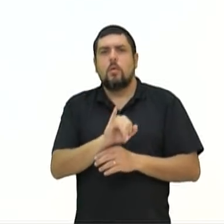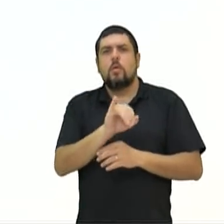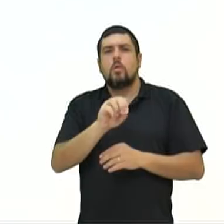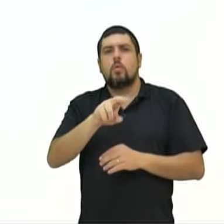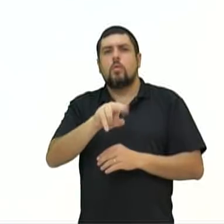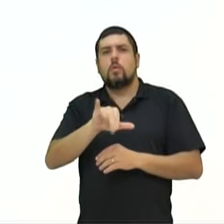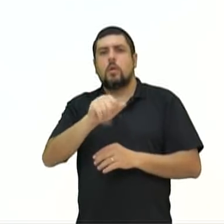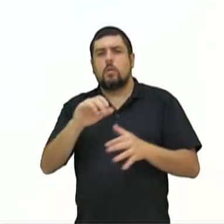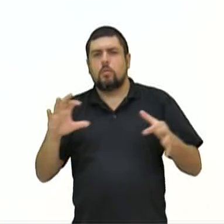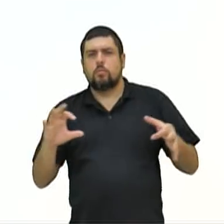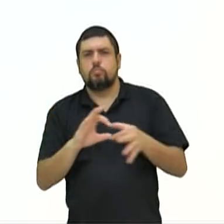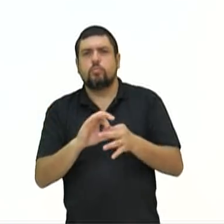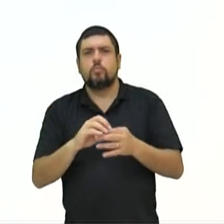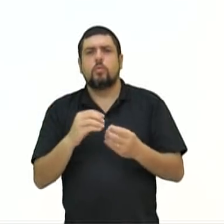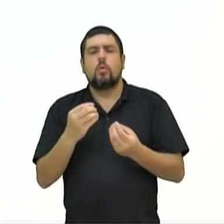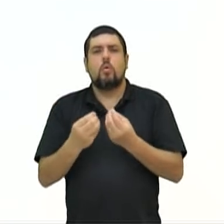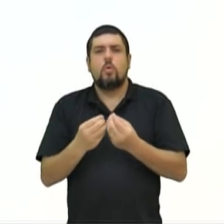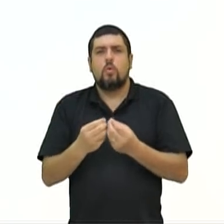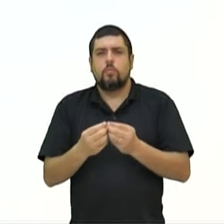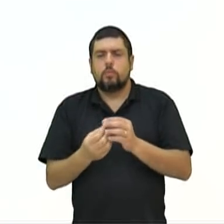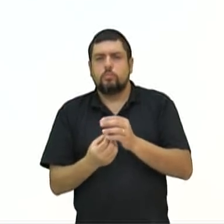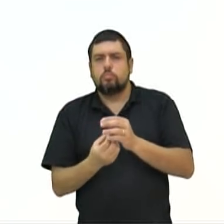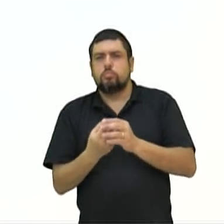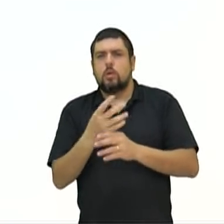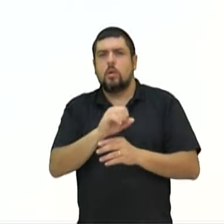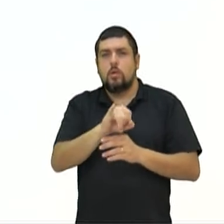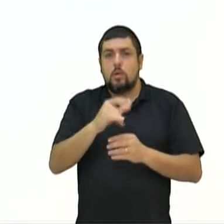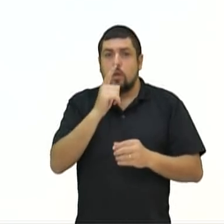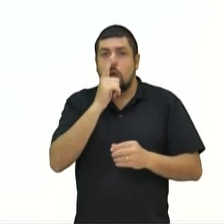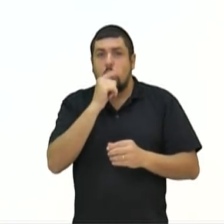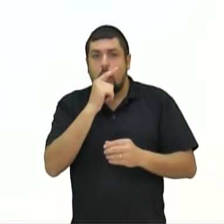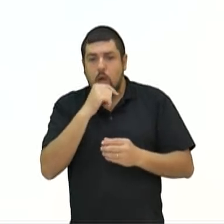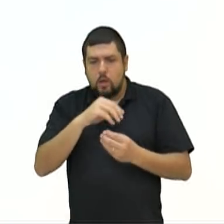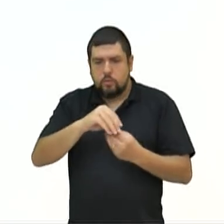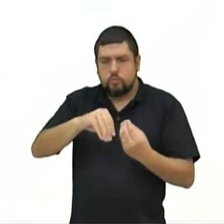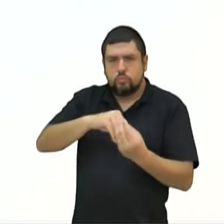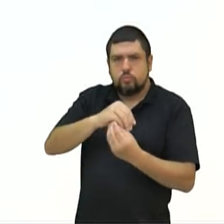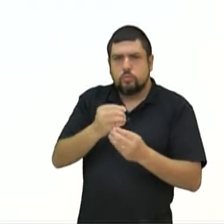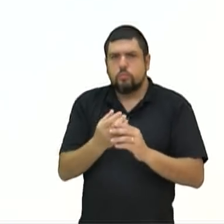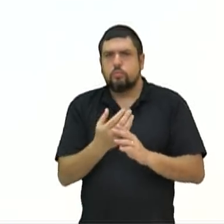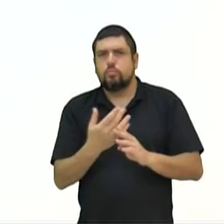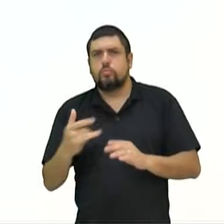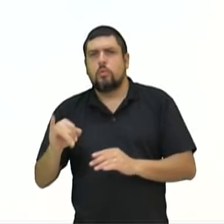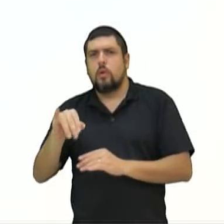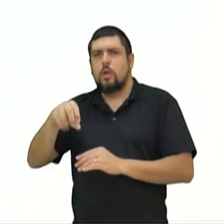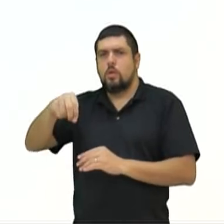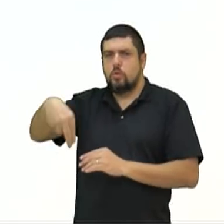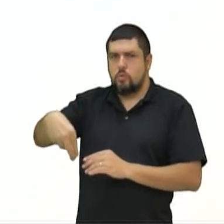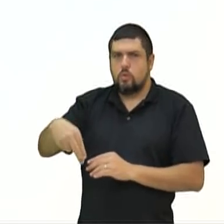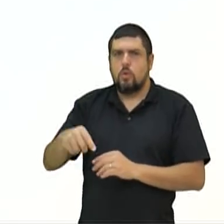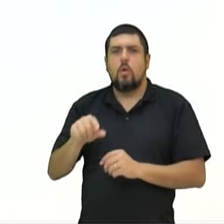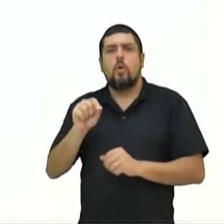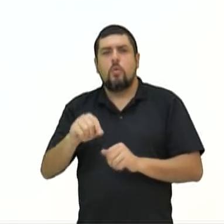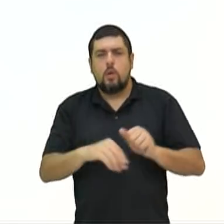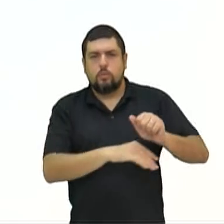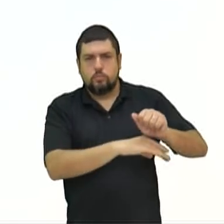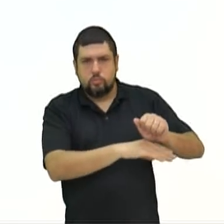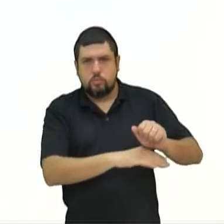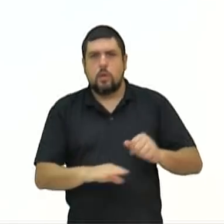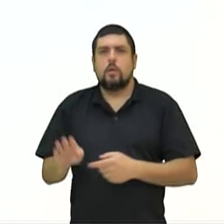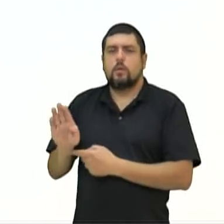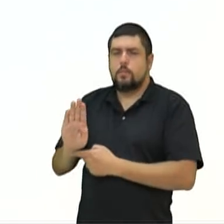formam substâncias que, quando são solubilizadas em água, liberam íons, que é uma característica de ácidos e